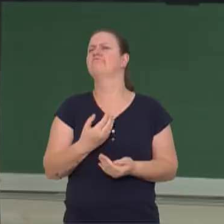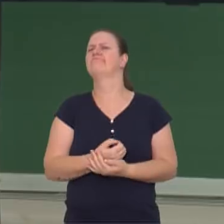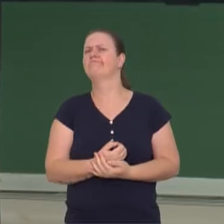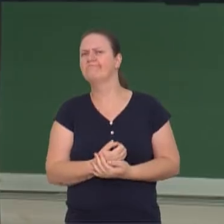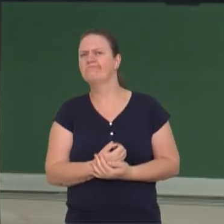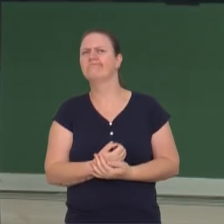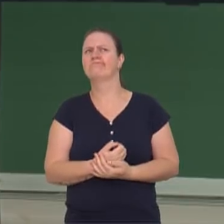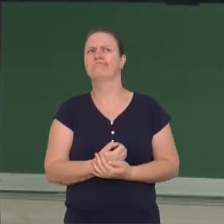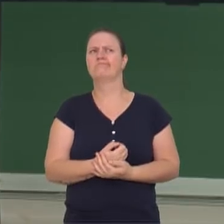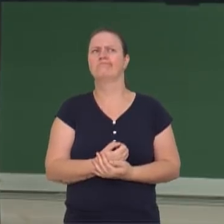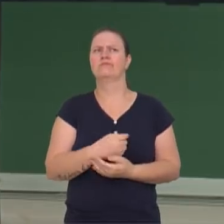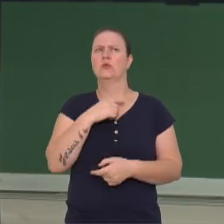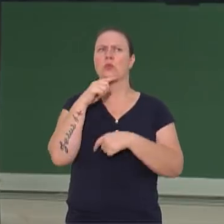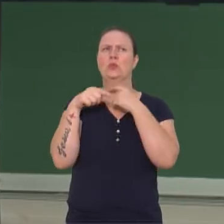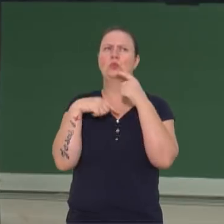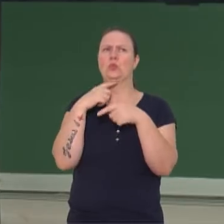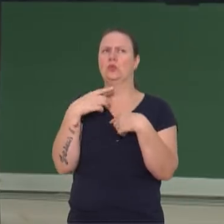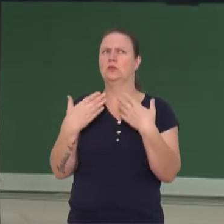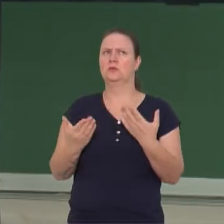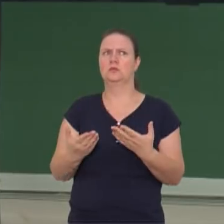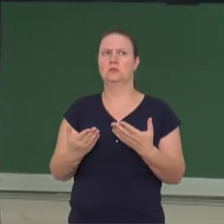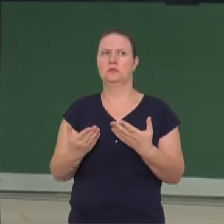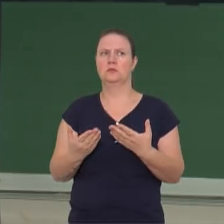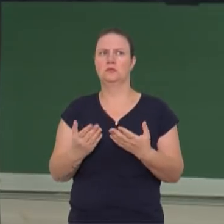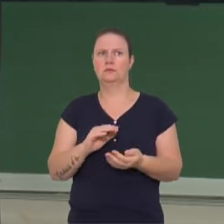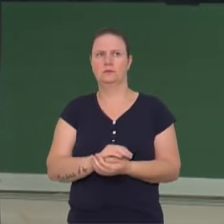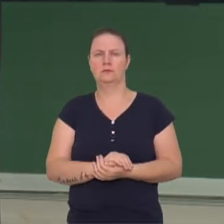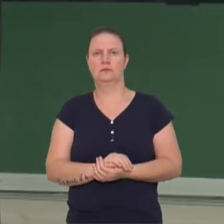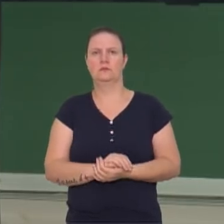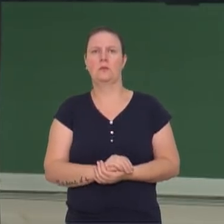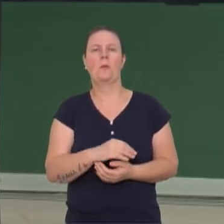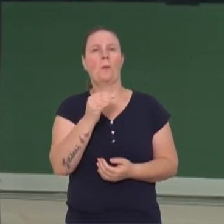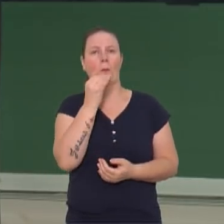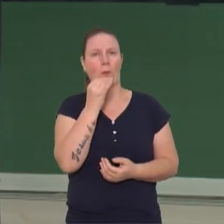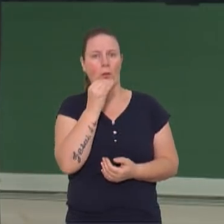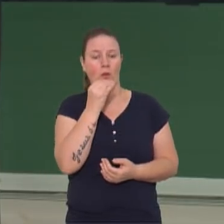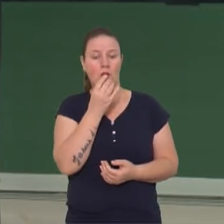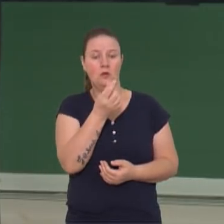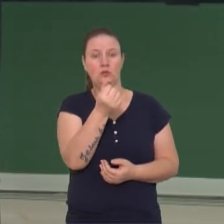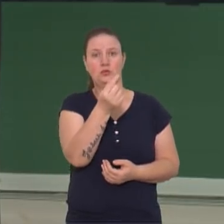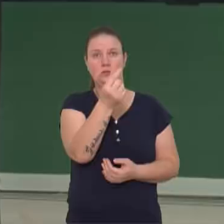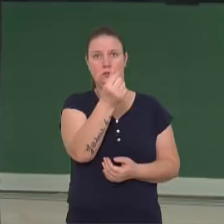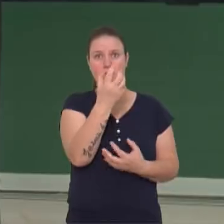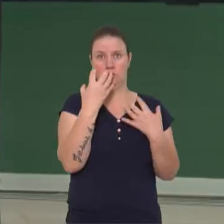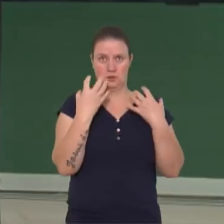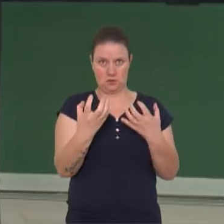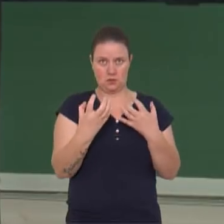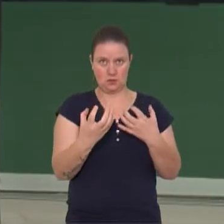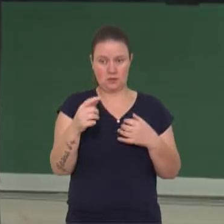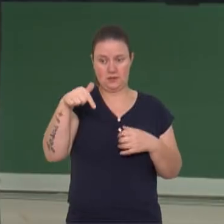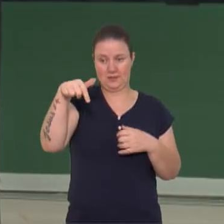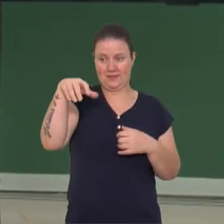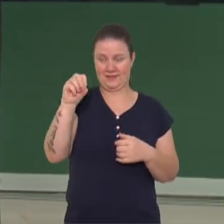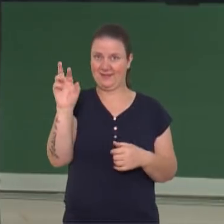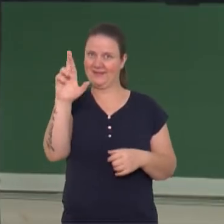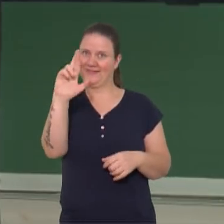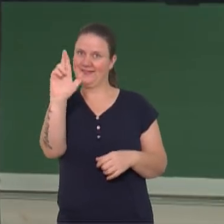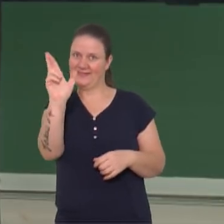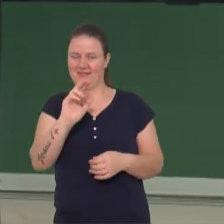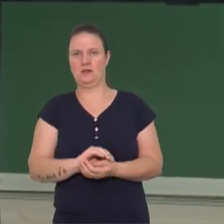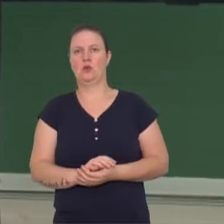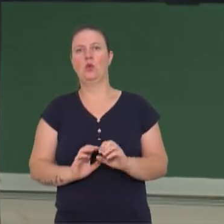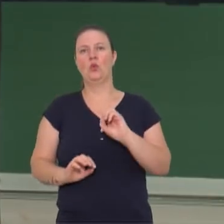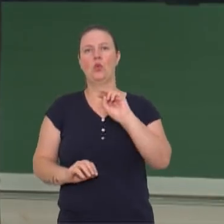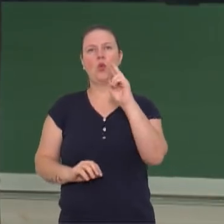Ai, professora, eu não consigo saber disso. Tá bom, então pensa em dinheiro. Você prefere ganhar R$70